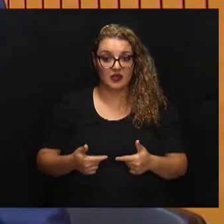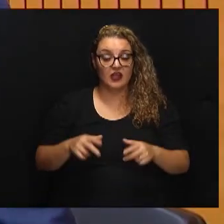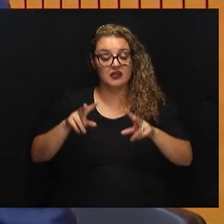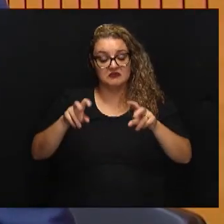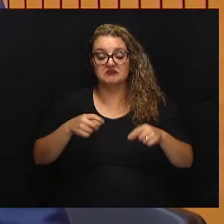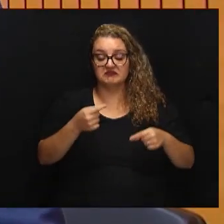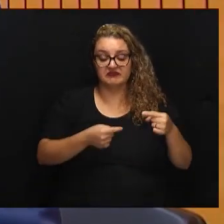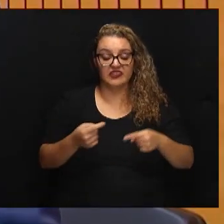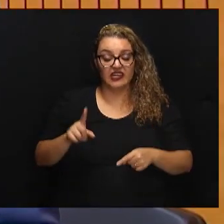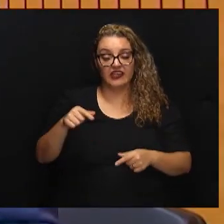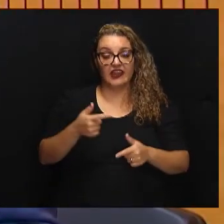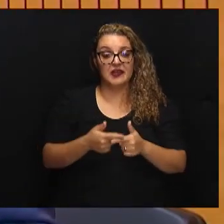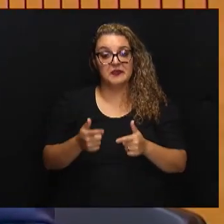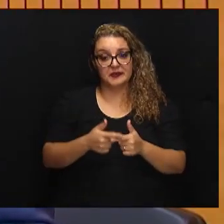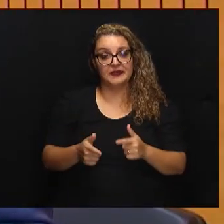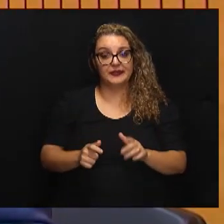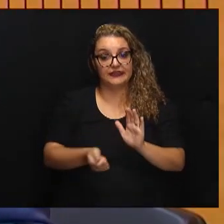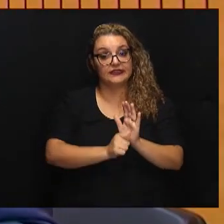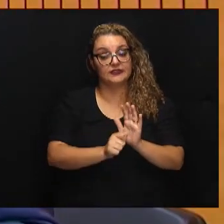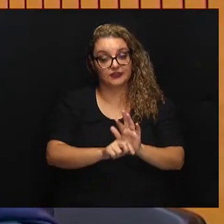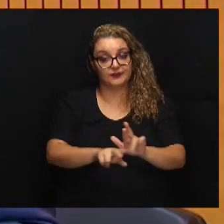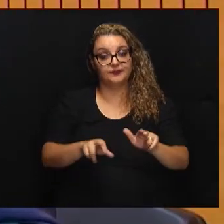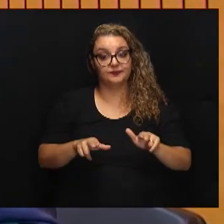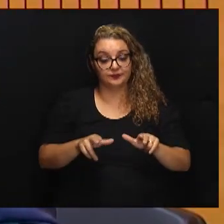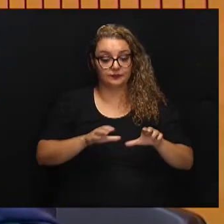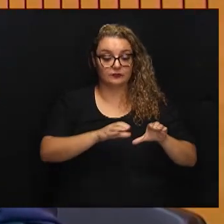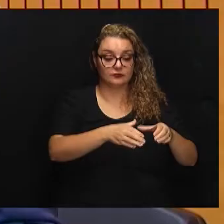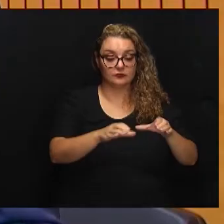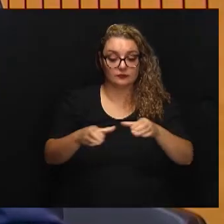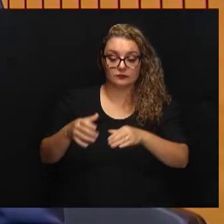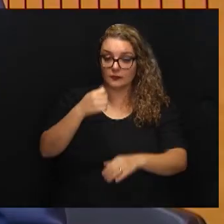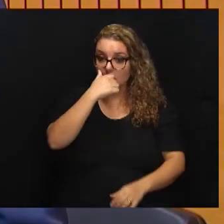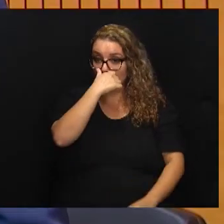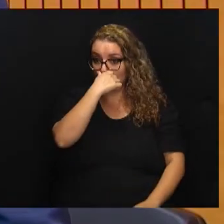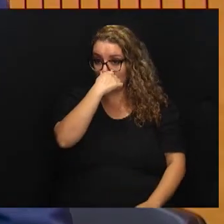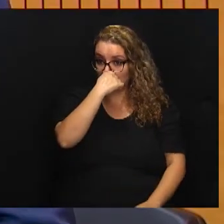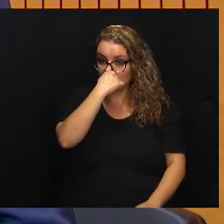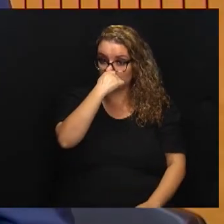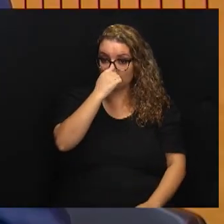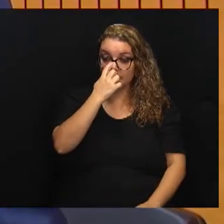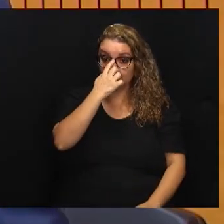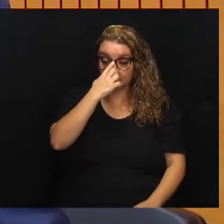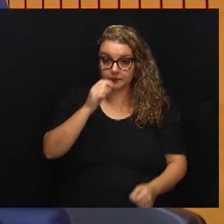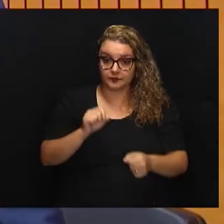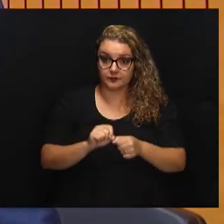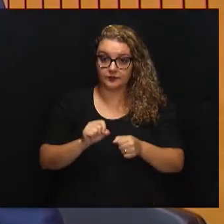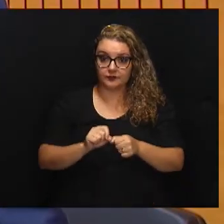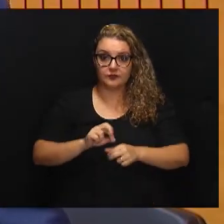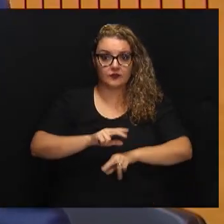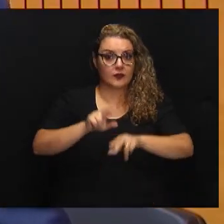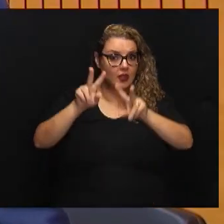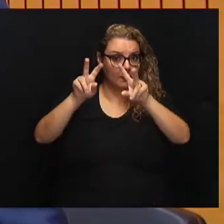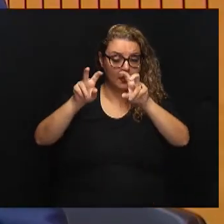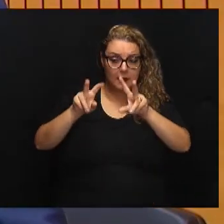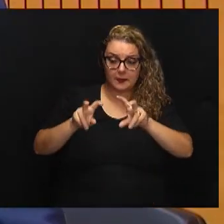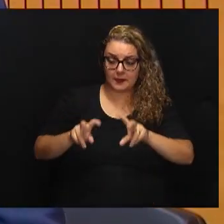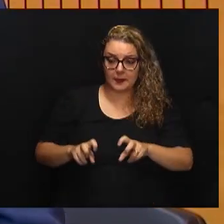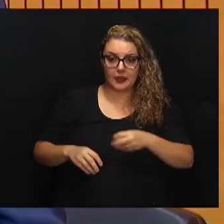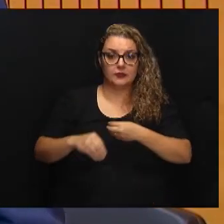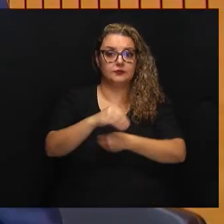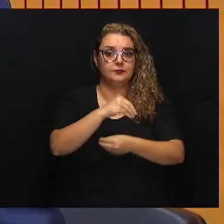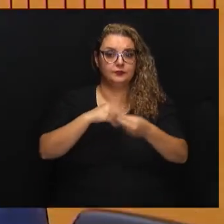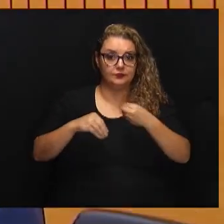é o problema das drogas. Nas comissões foram abordados vários assuntos envolvendo